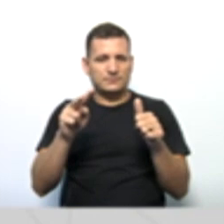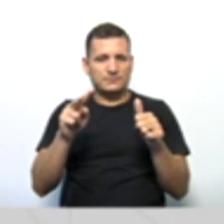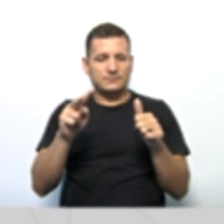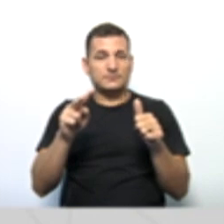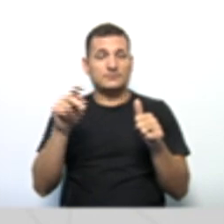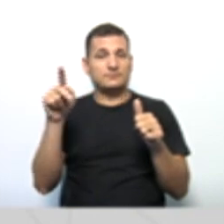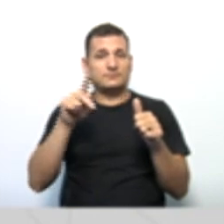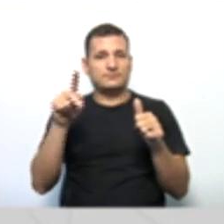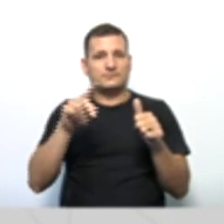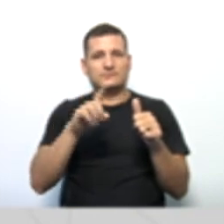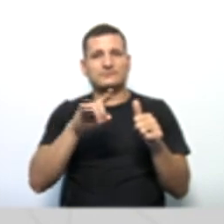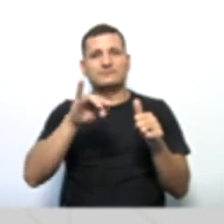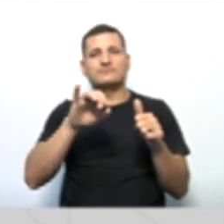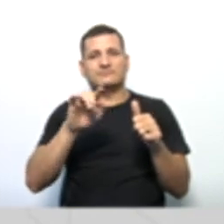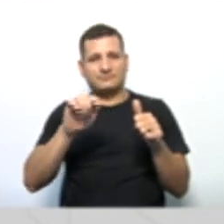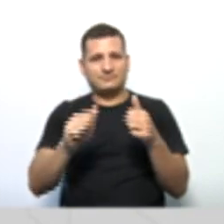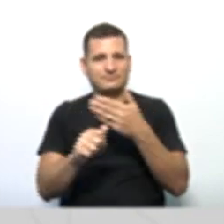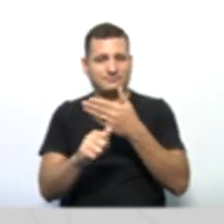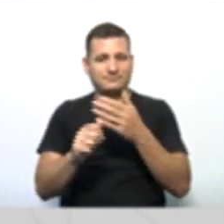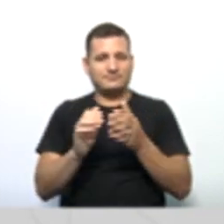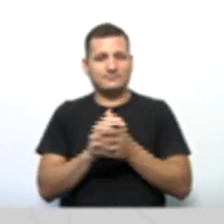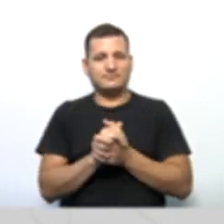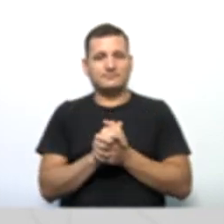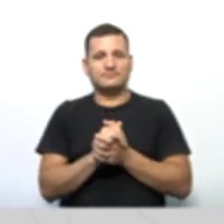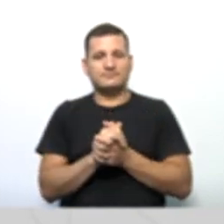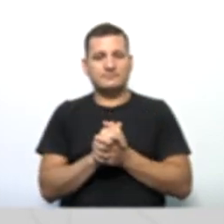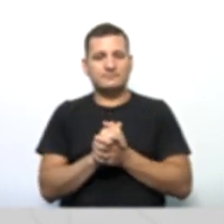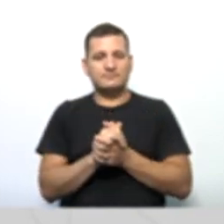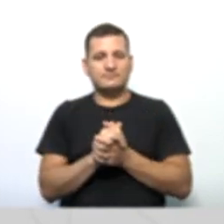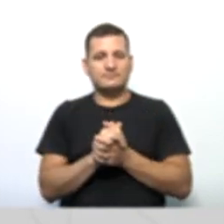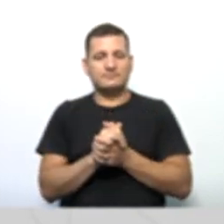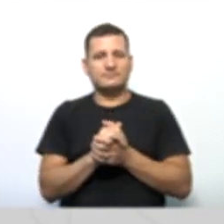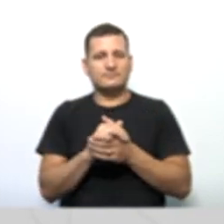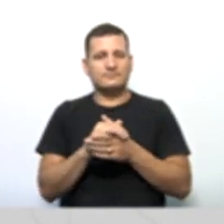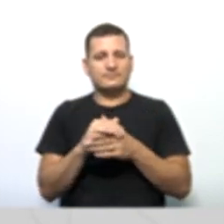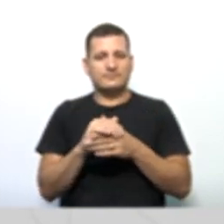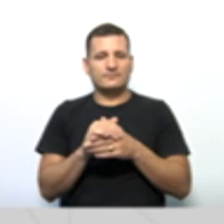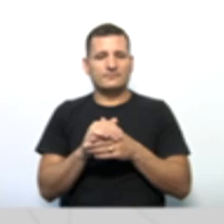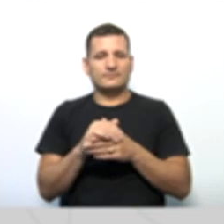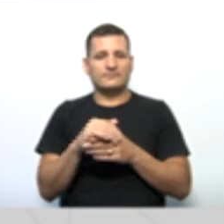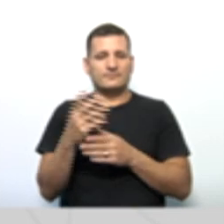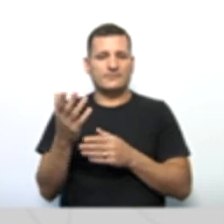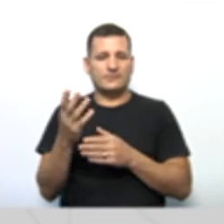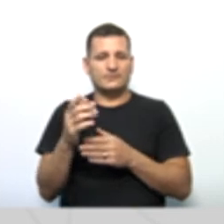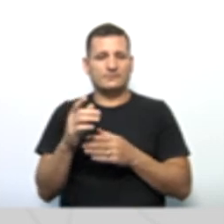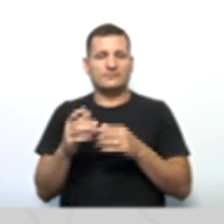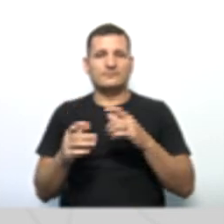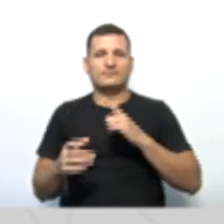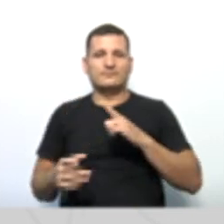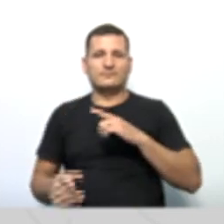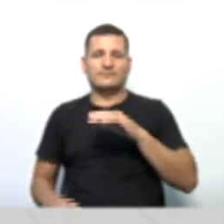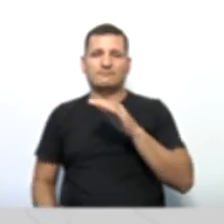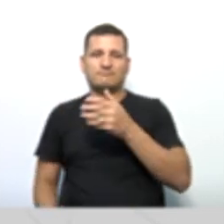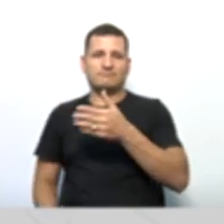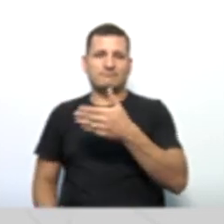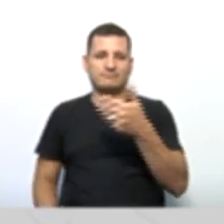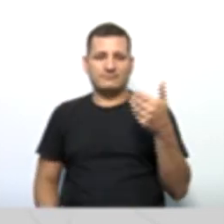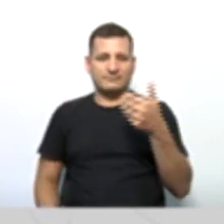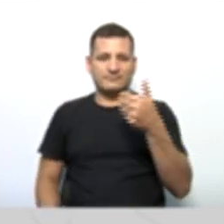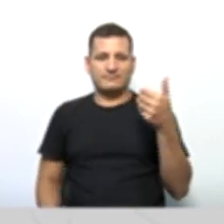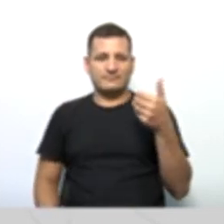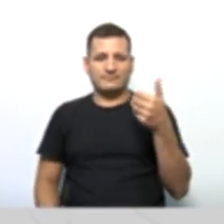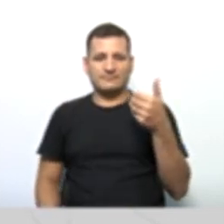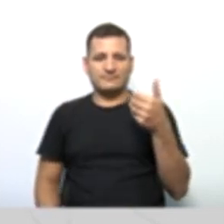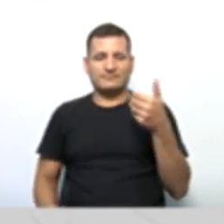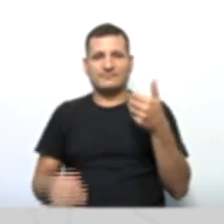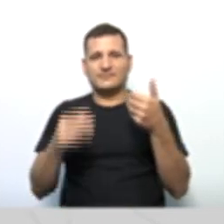professor Diego nessa enrascada, que é quem está aqui comigo. Professor Diego, o senhor está aqui do lado da manivela. O senhor é essa pessoa, vou